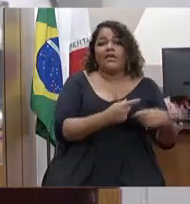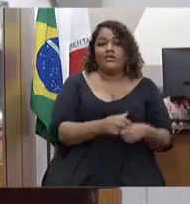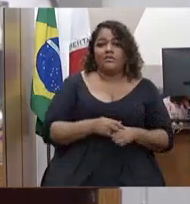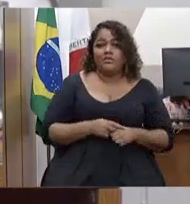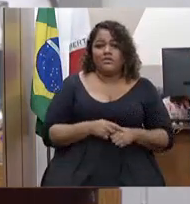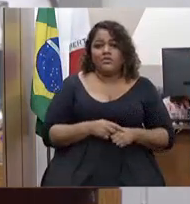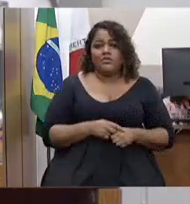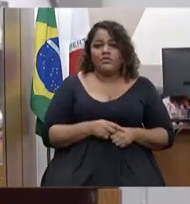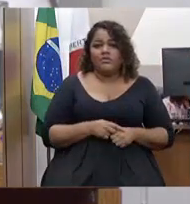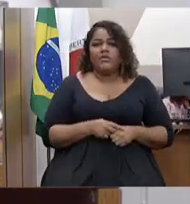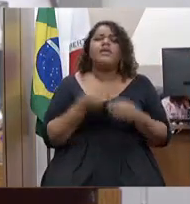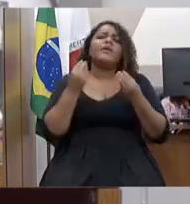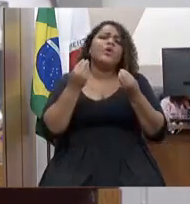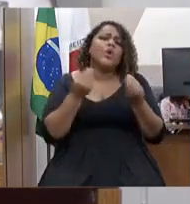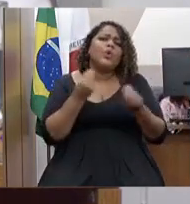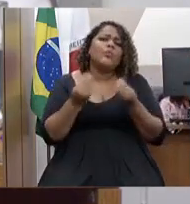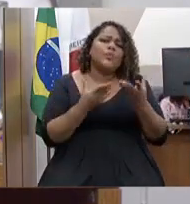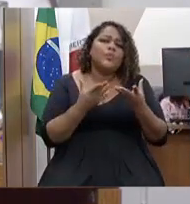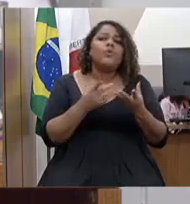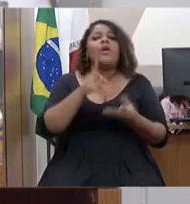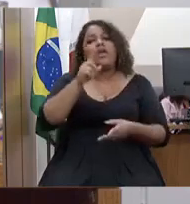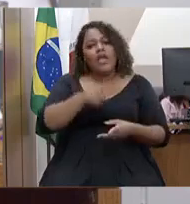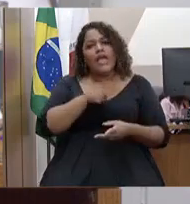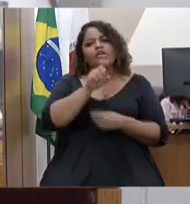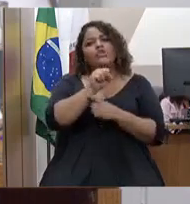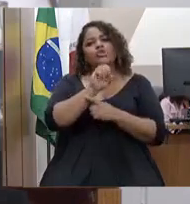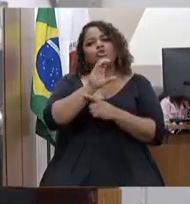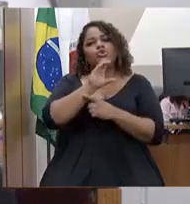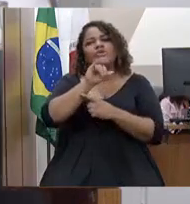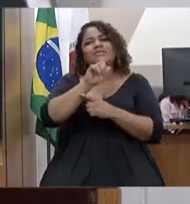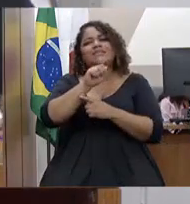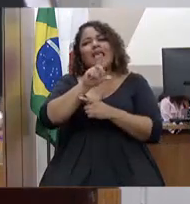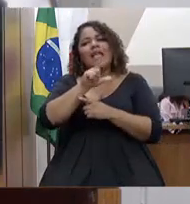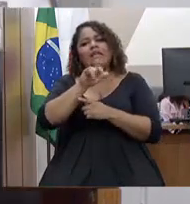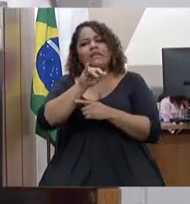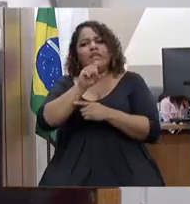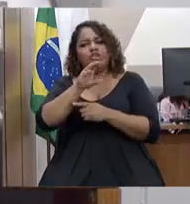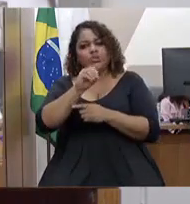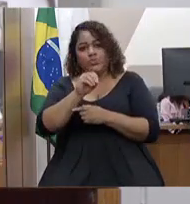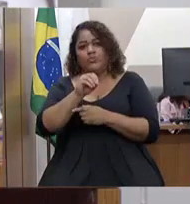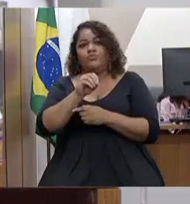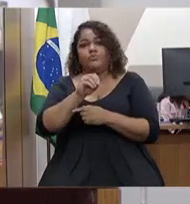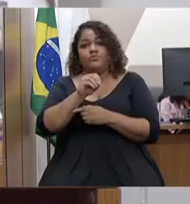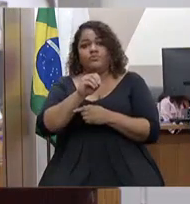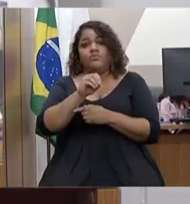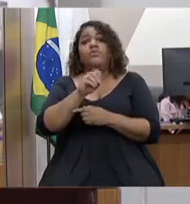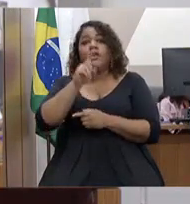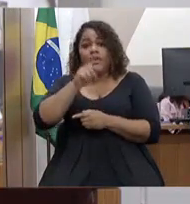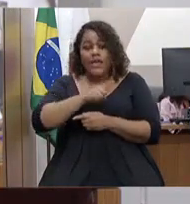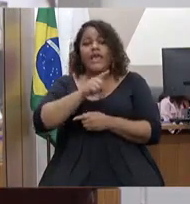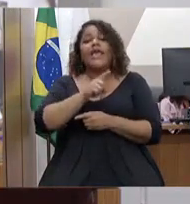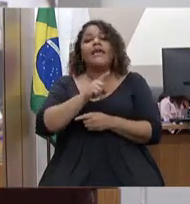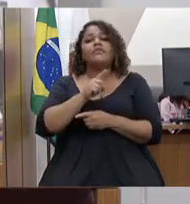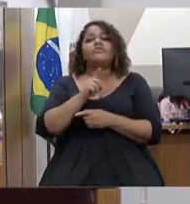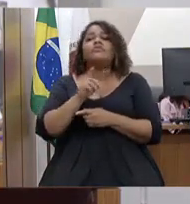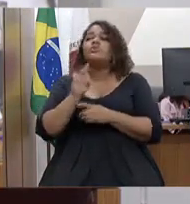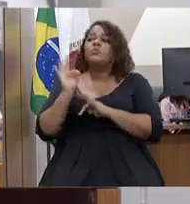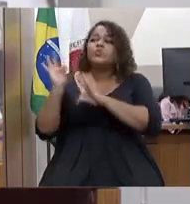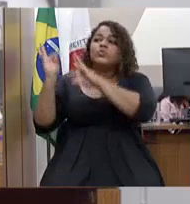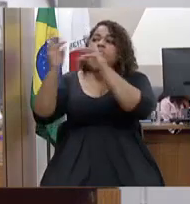é socialismo é pegar toda essa produção de riqueza que é produzida pela classe trabalhadora